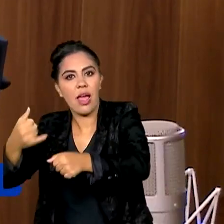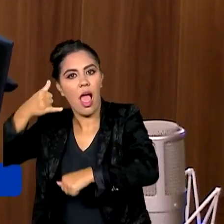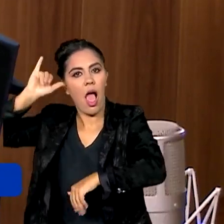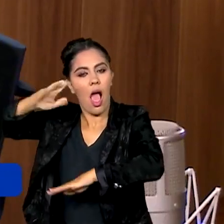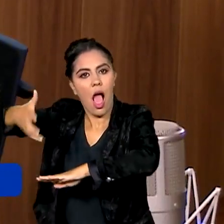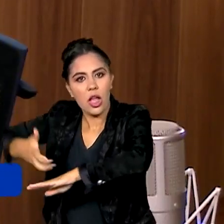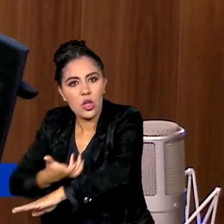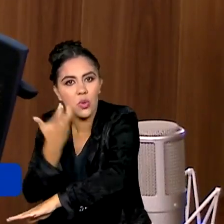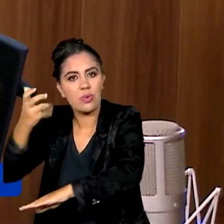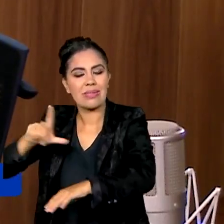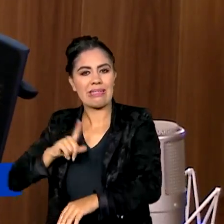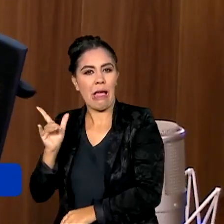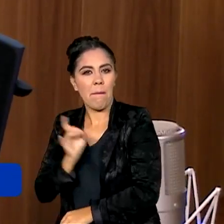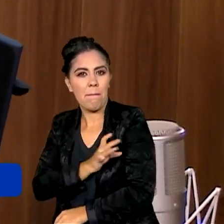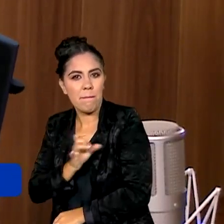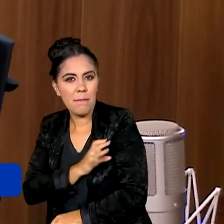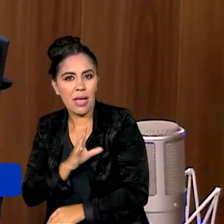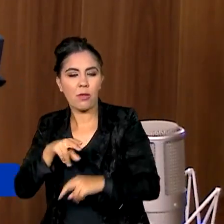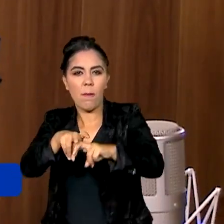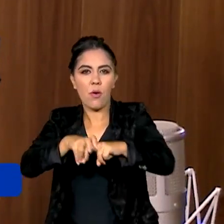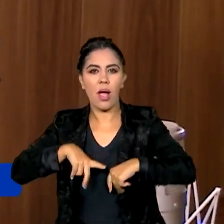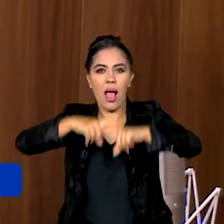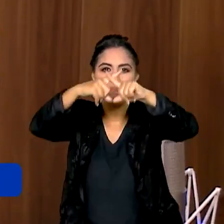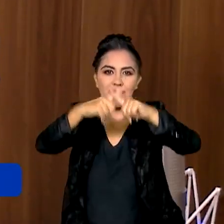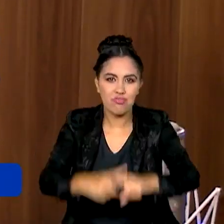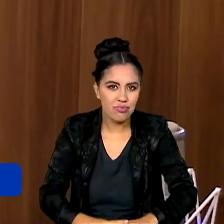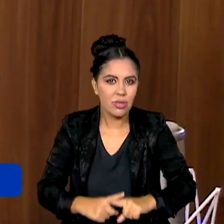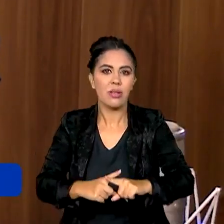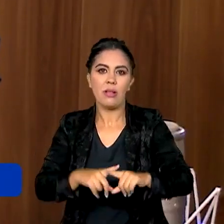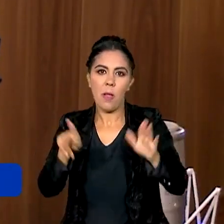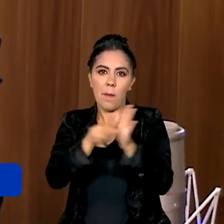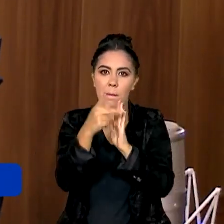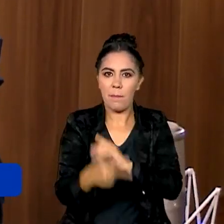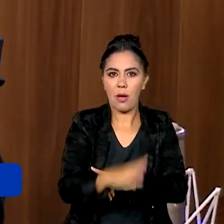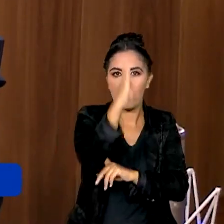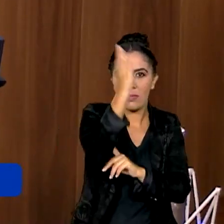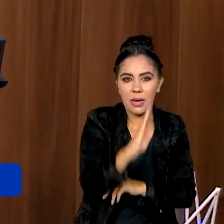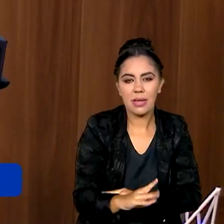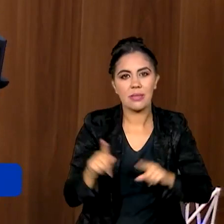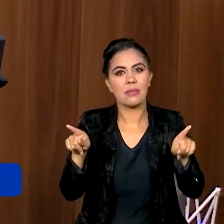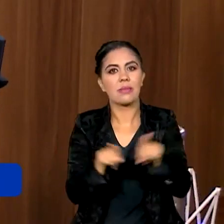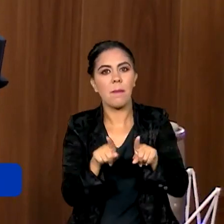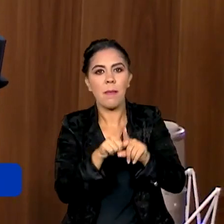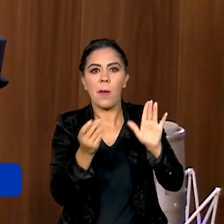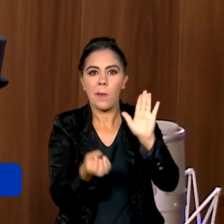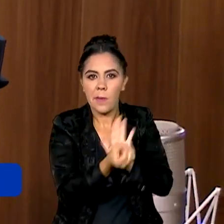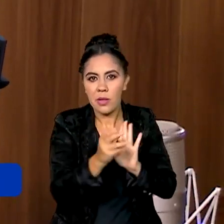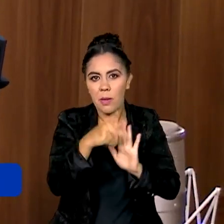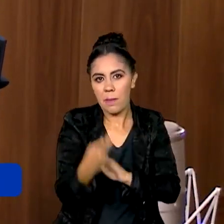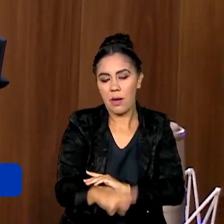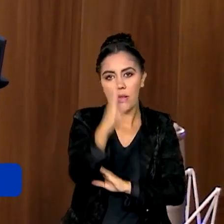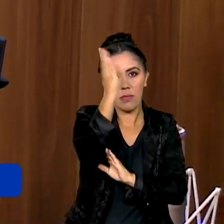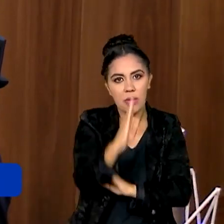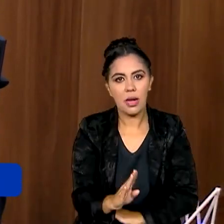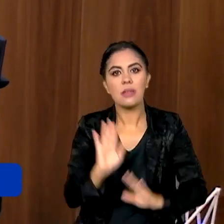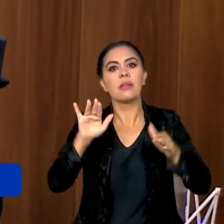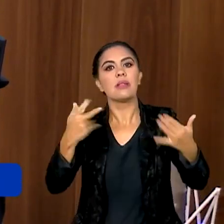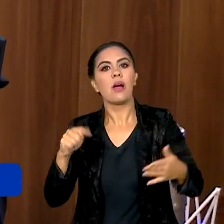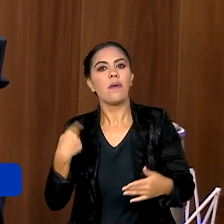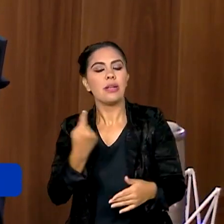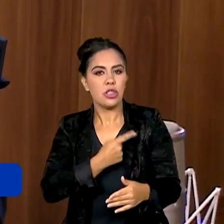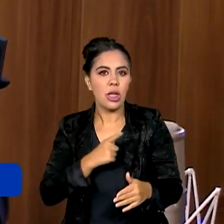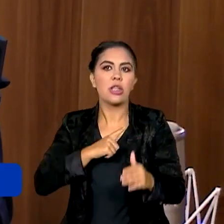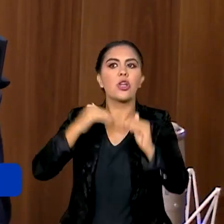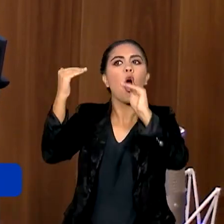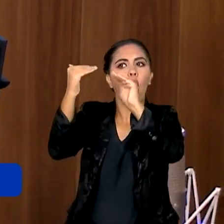ficam com receio da competição com os agricultores brasileiros, com os produtores brasileiros. Então, nós temos muita